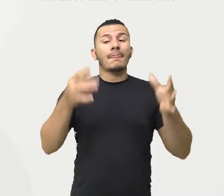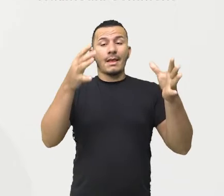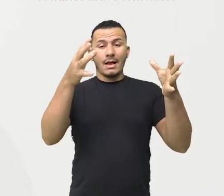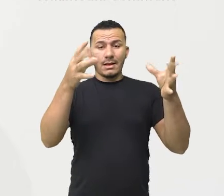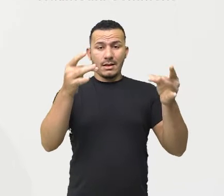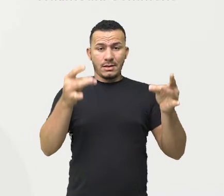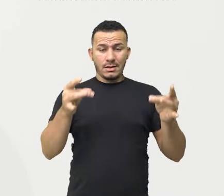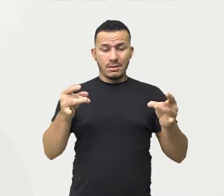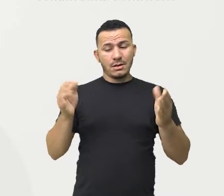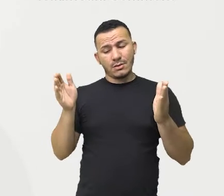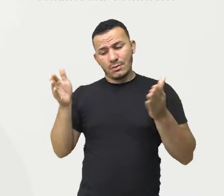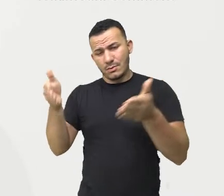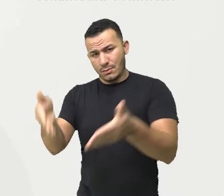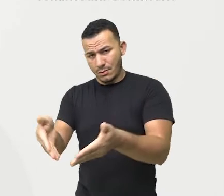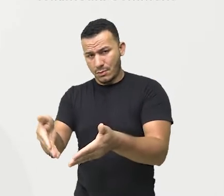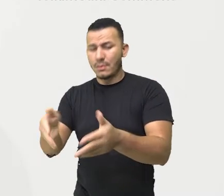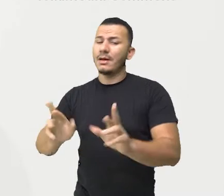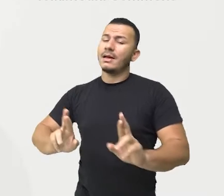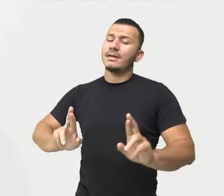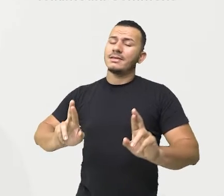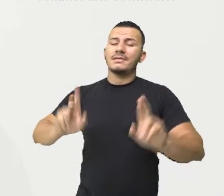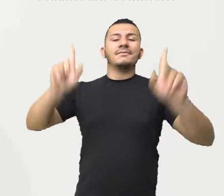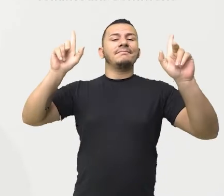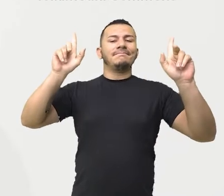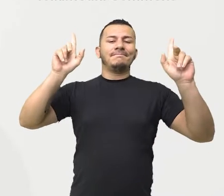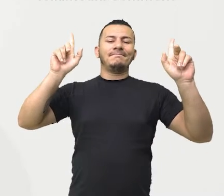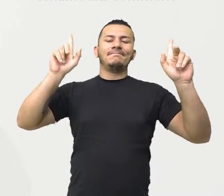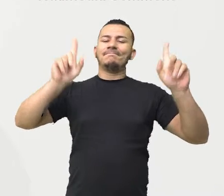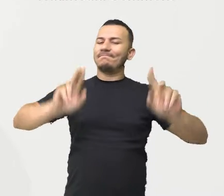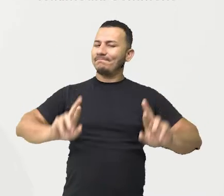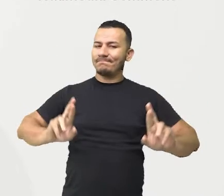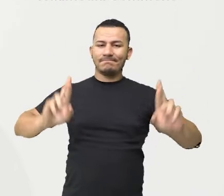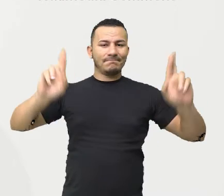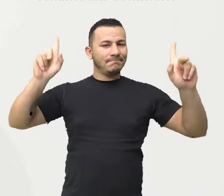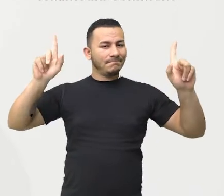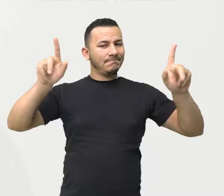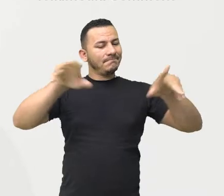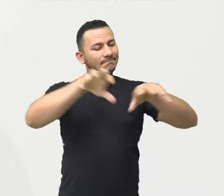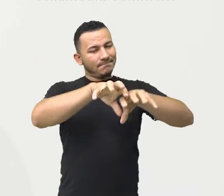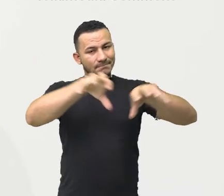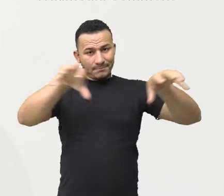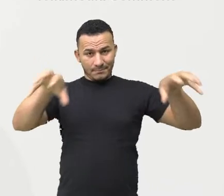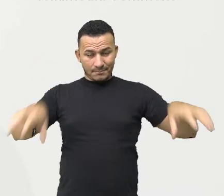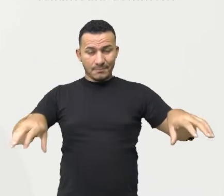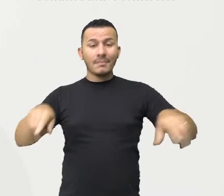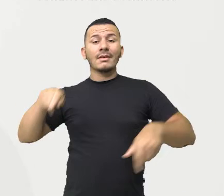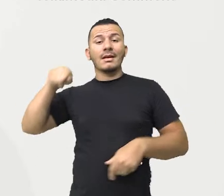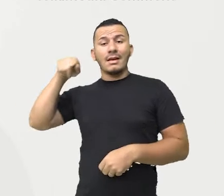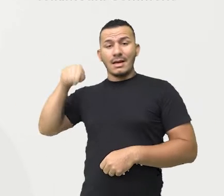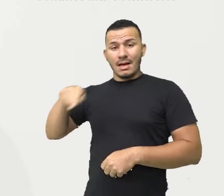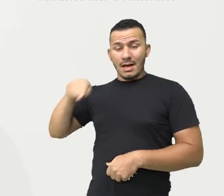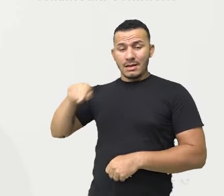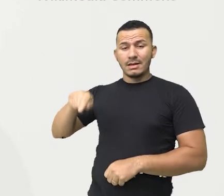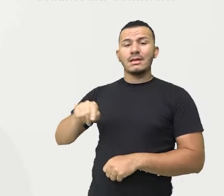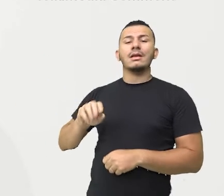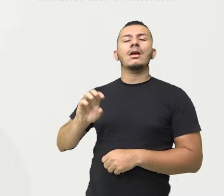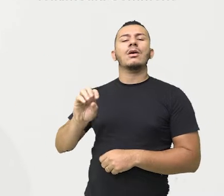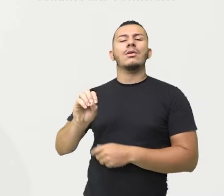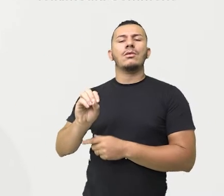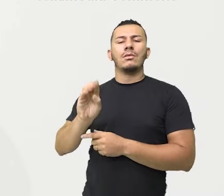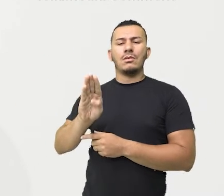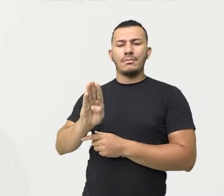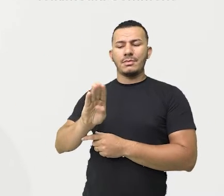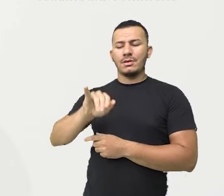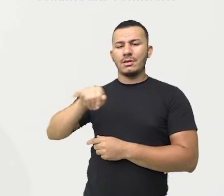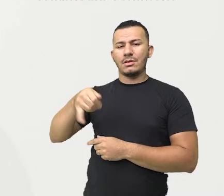objetiva já foge de tudo isso. Já vamos direto para as